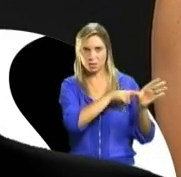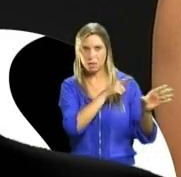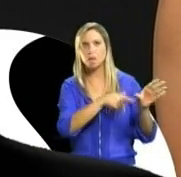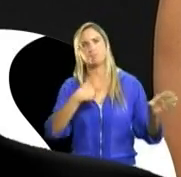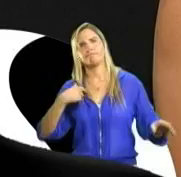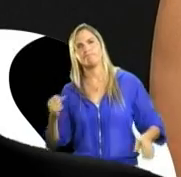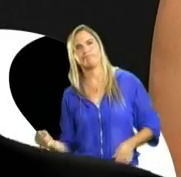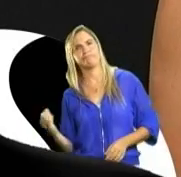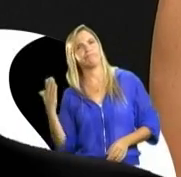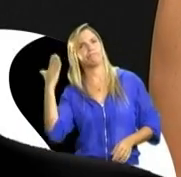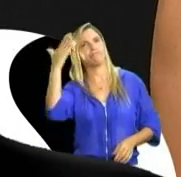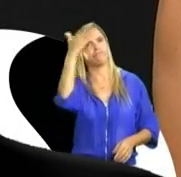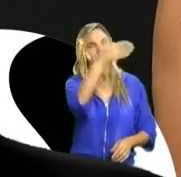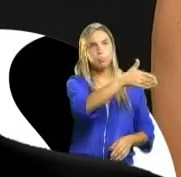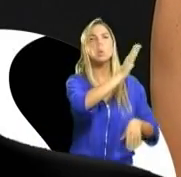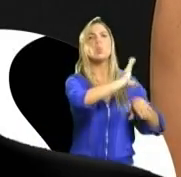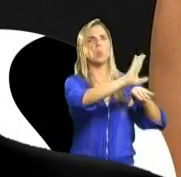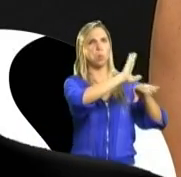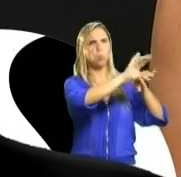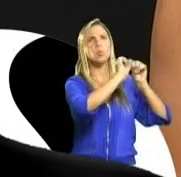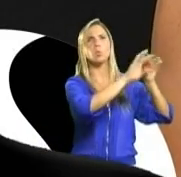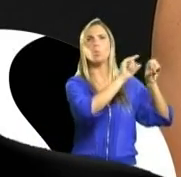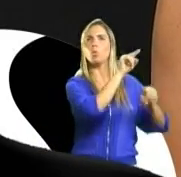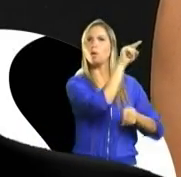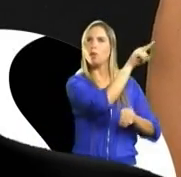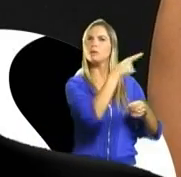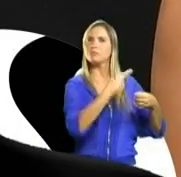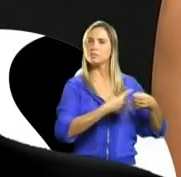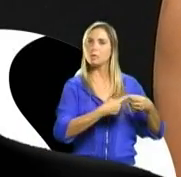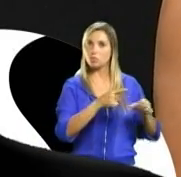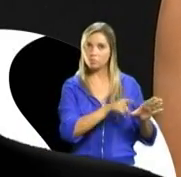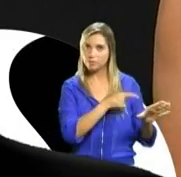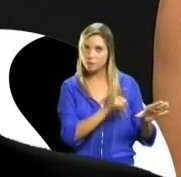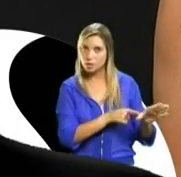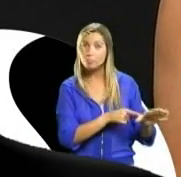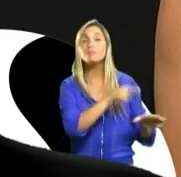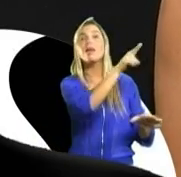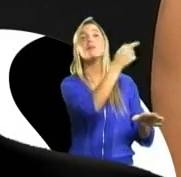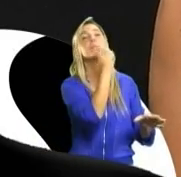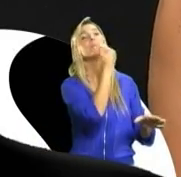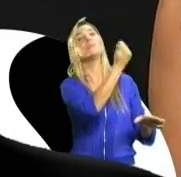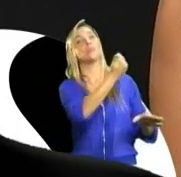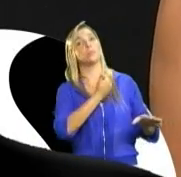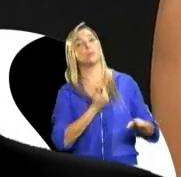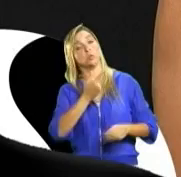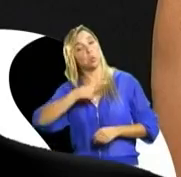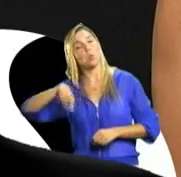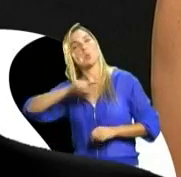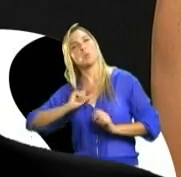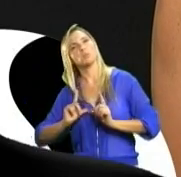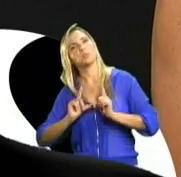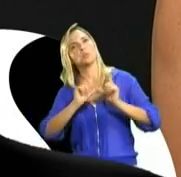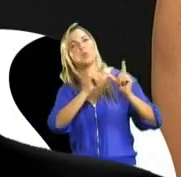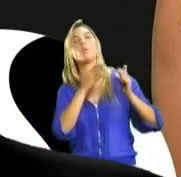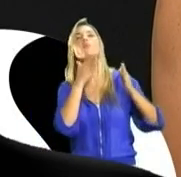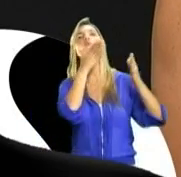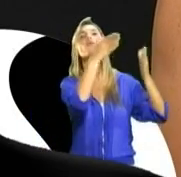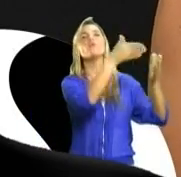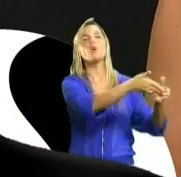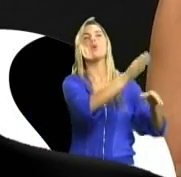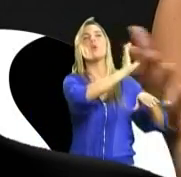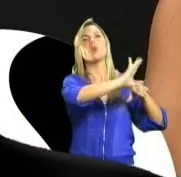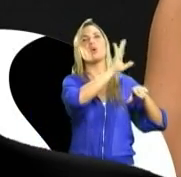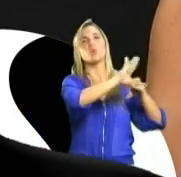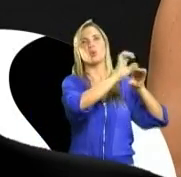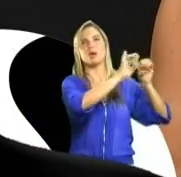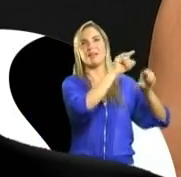foi muito bem aceito no município, foi solicitado pelo município, e nós realizamos esse curso lá,